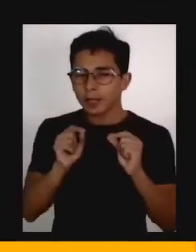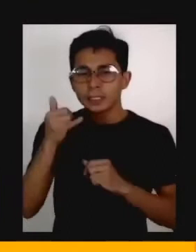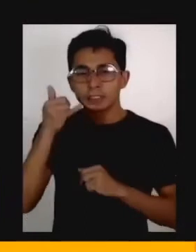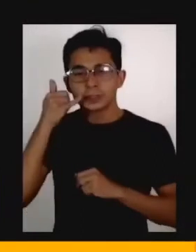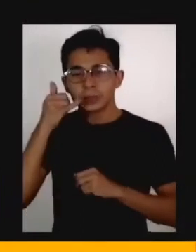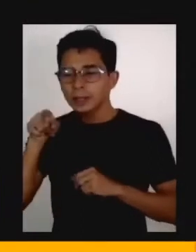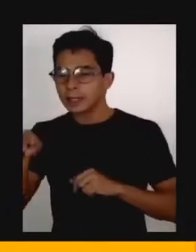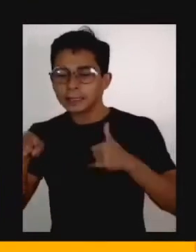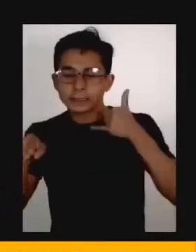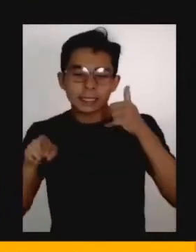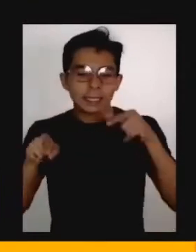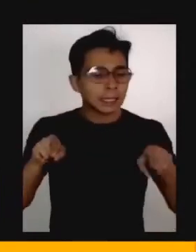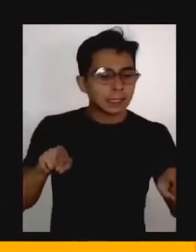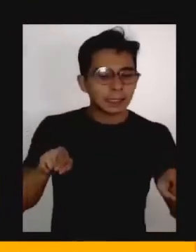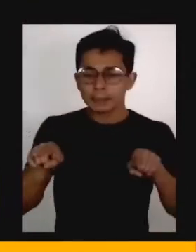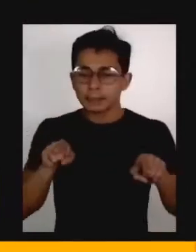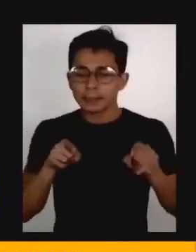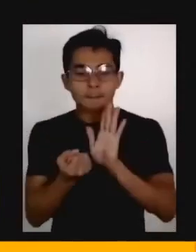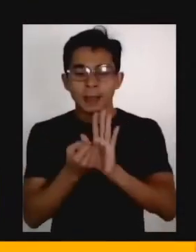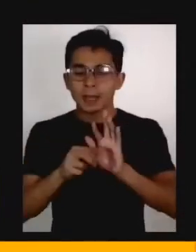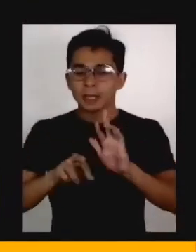outro, né? Quais são as marcas?